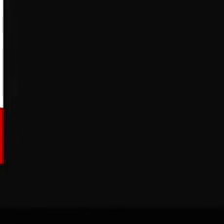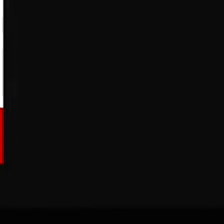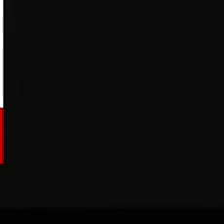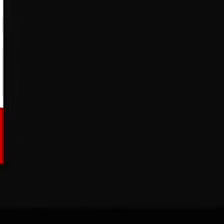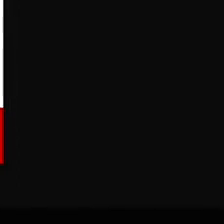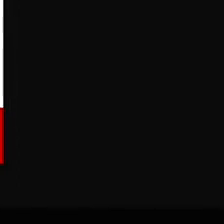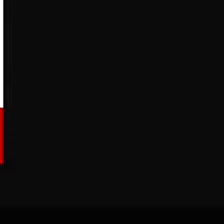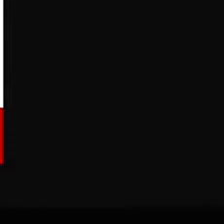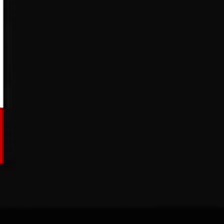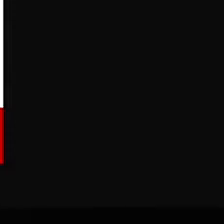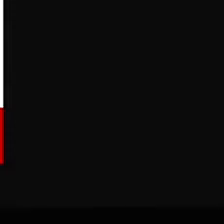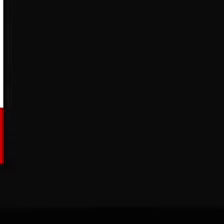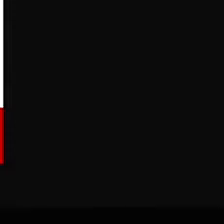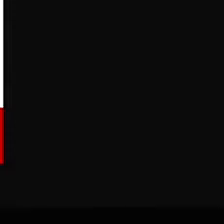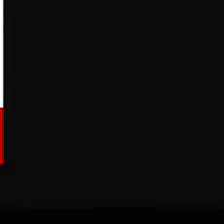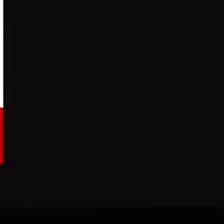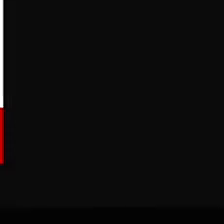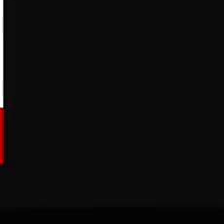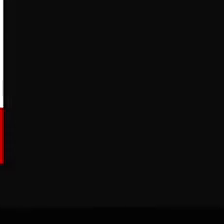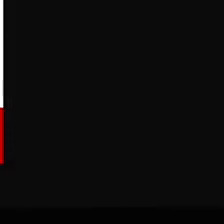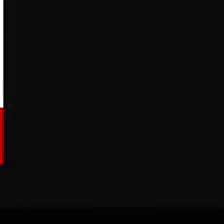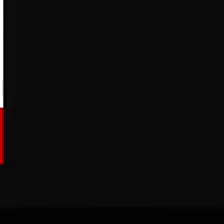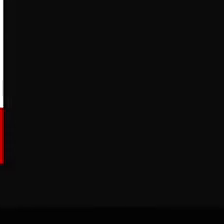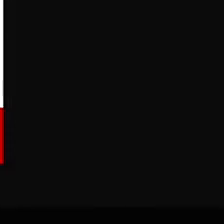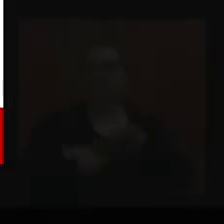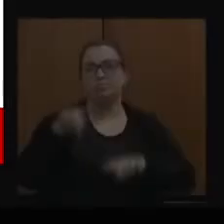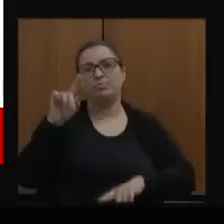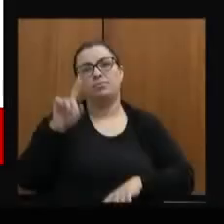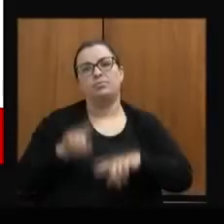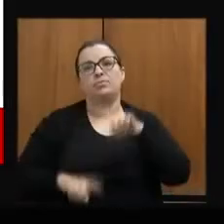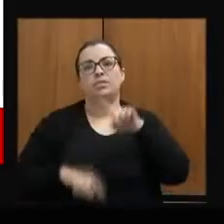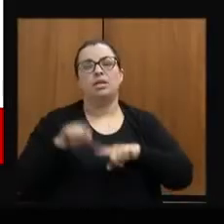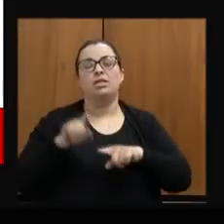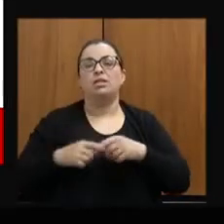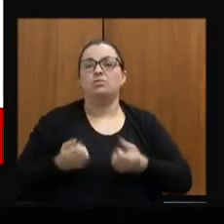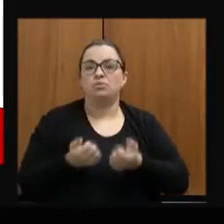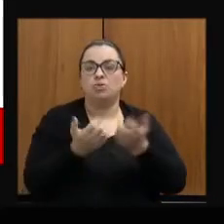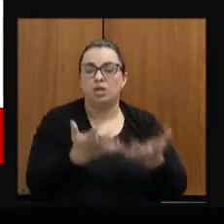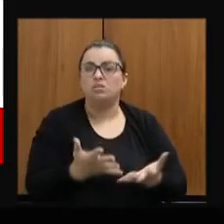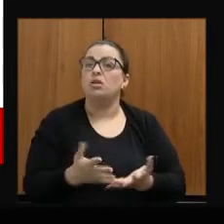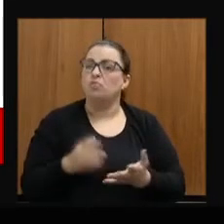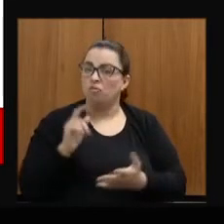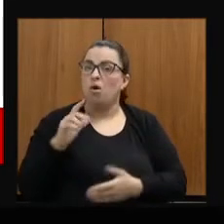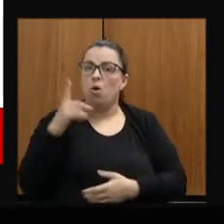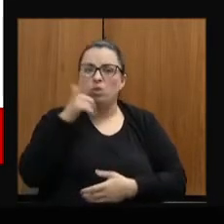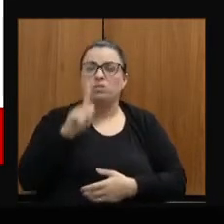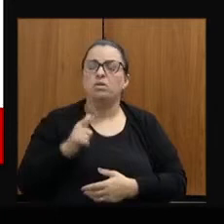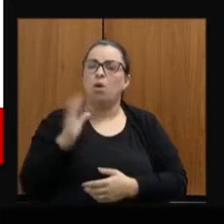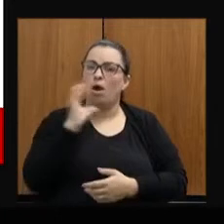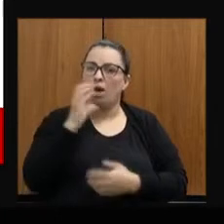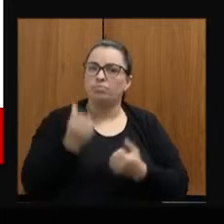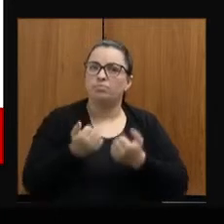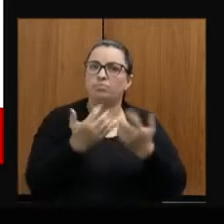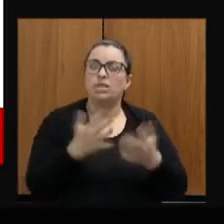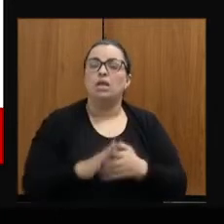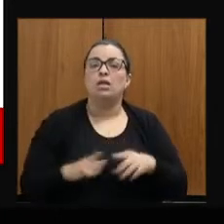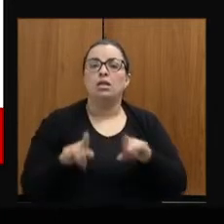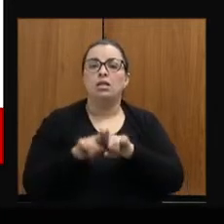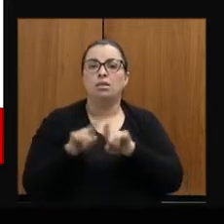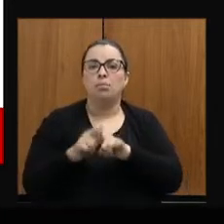e célere desses materiais na e Recuperação de recursos